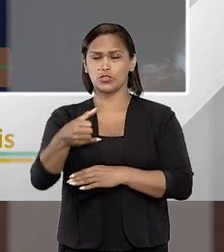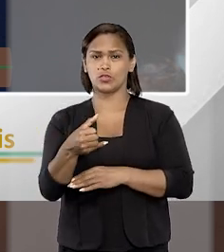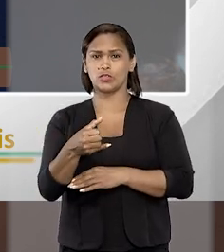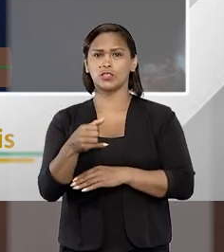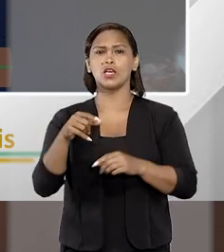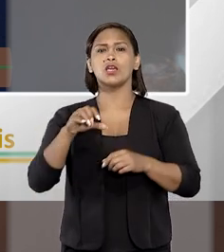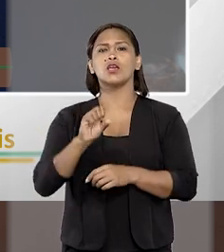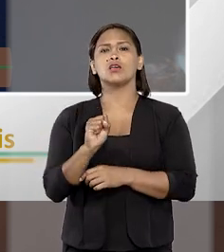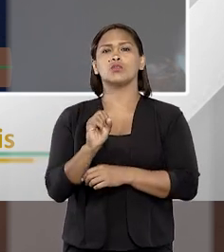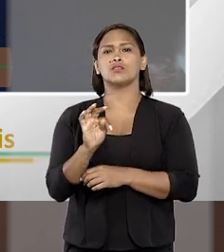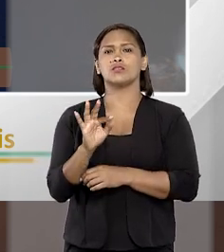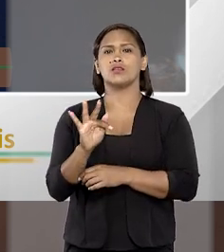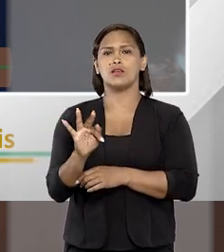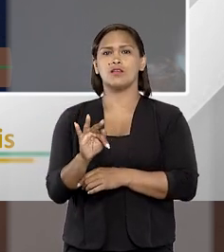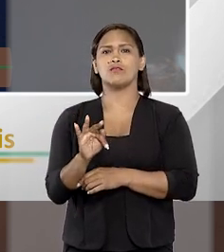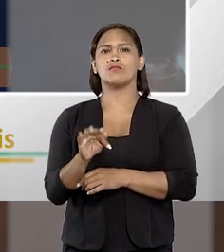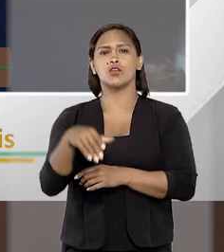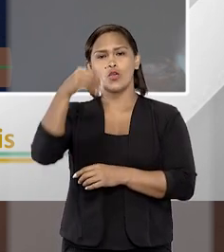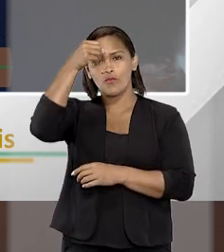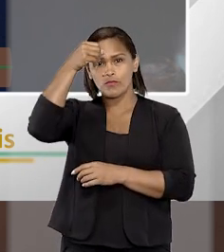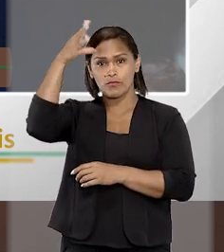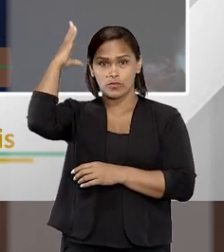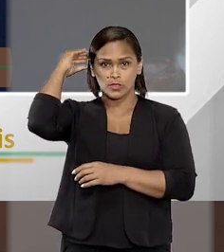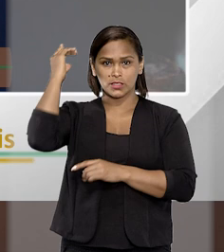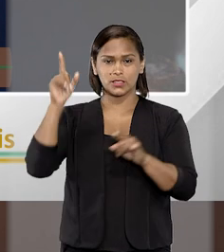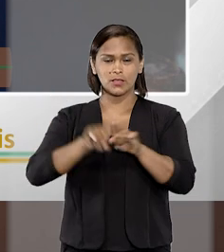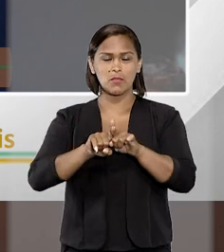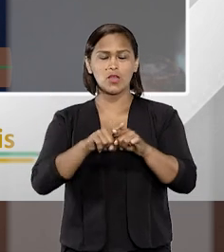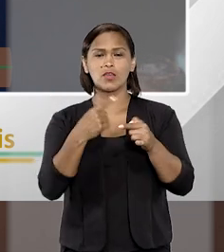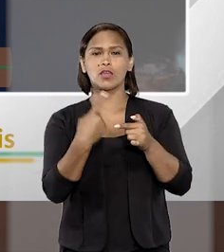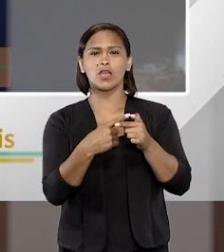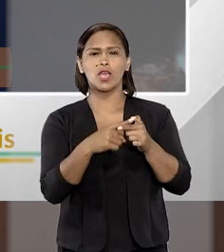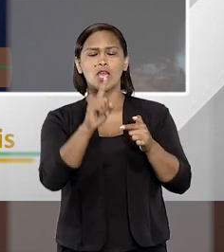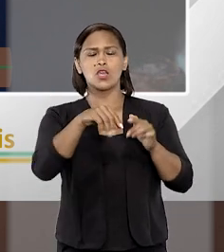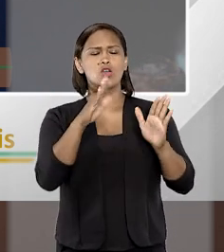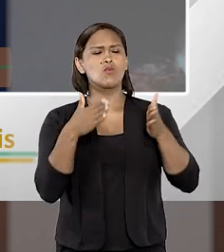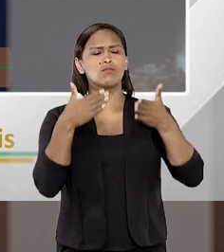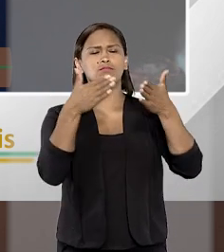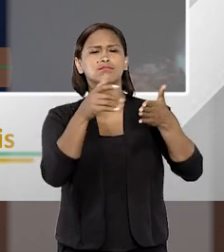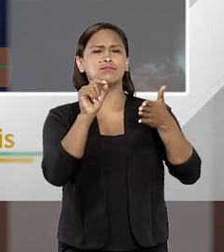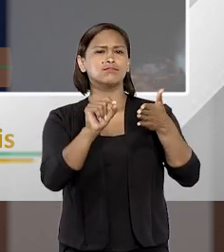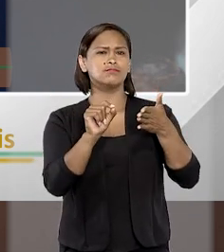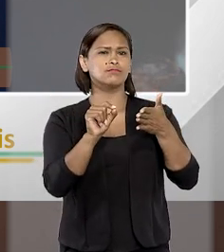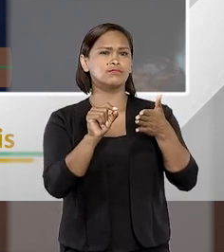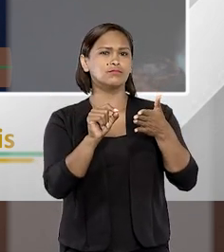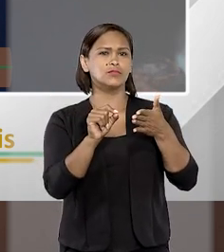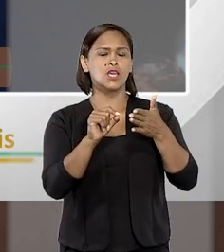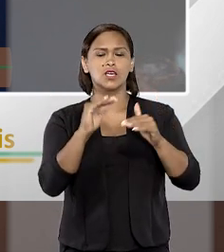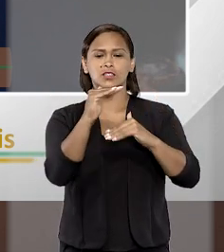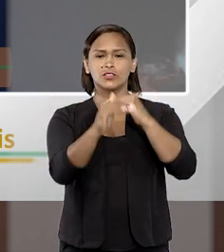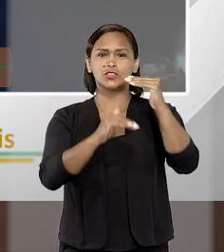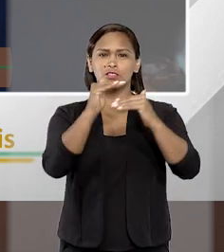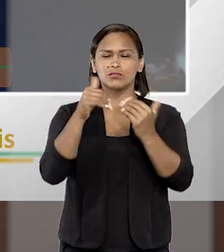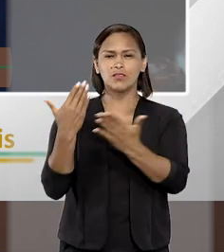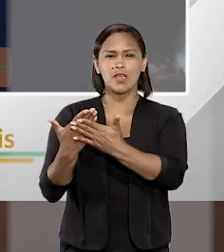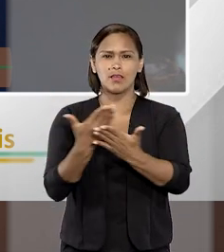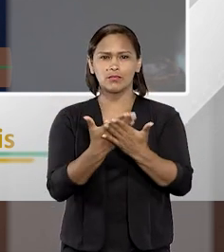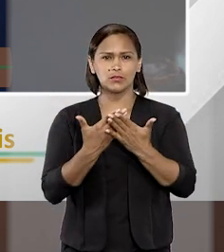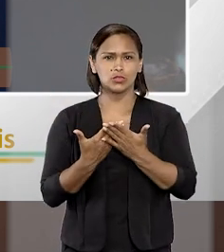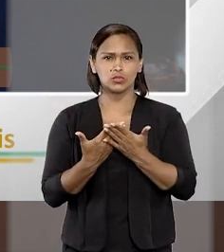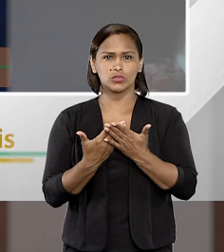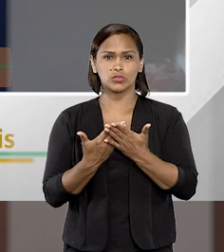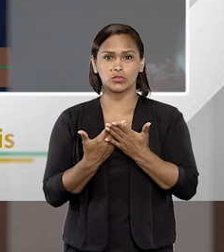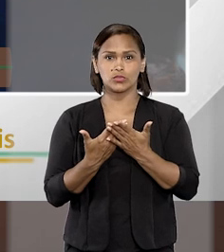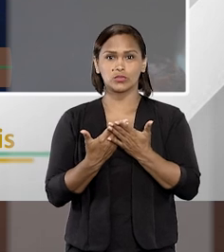Supremo Tribunal Federal ministros foi exatamente com o objetivo de desenvolver estudos